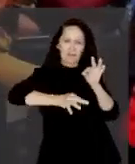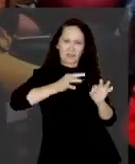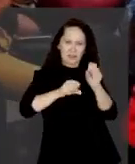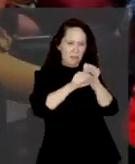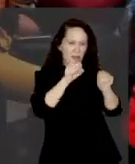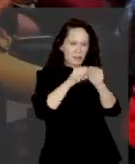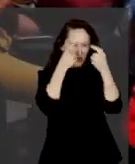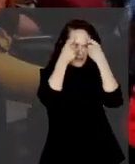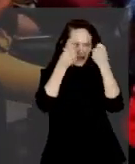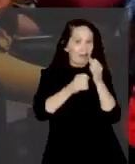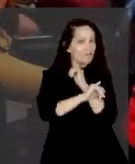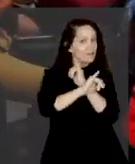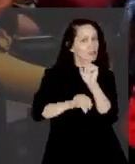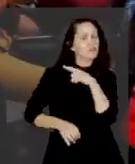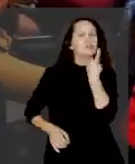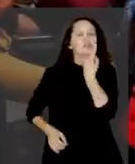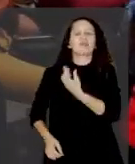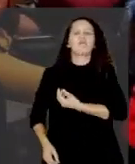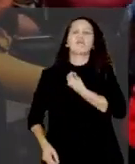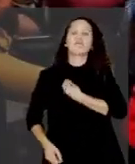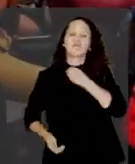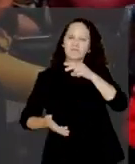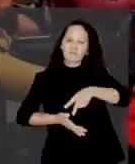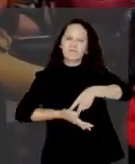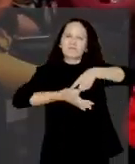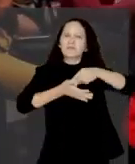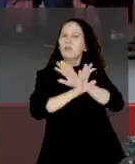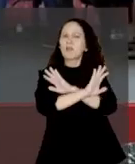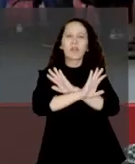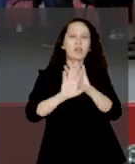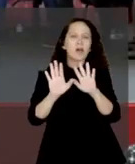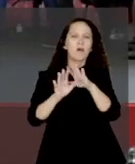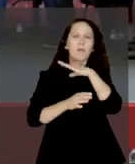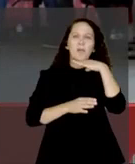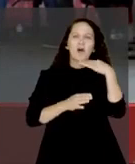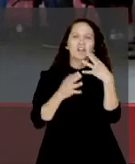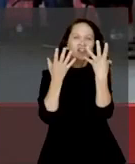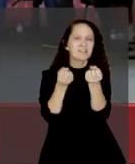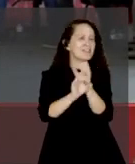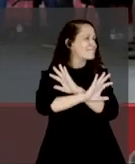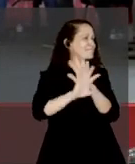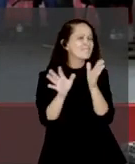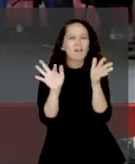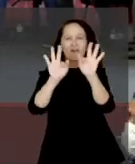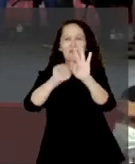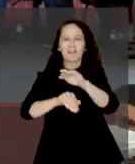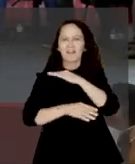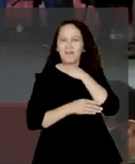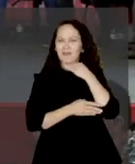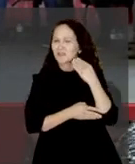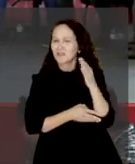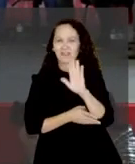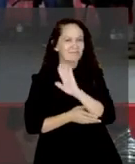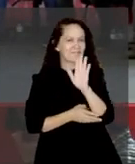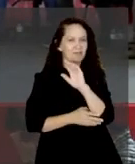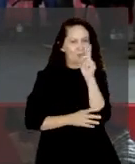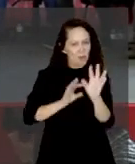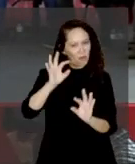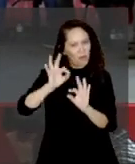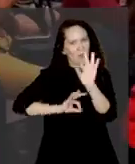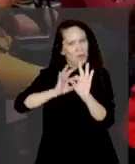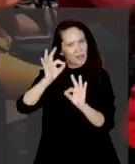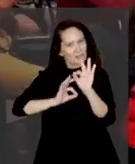Nós vamos, ano que vem, derrotar Bolsonaro, derrotar o fundamentalismo